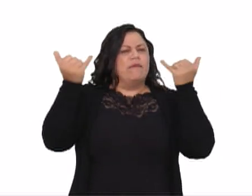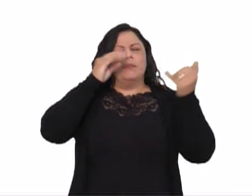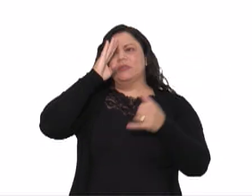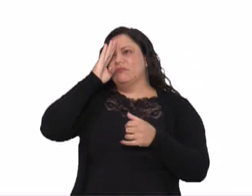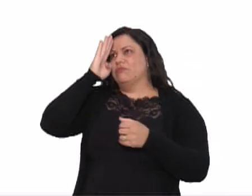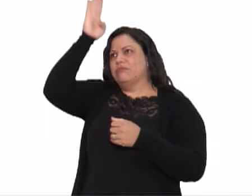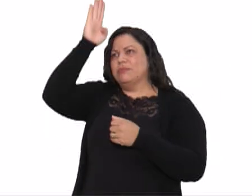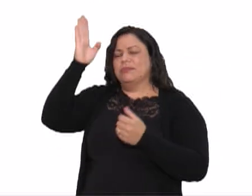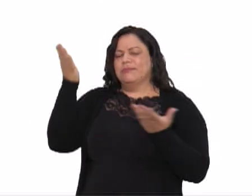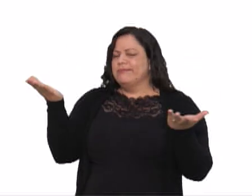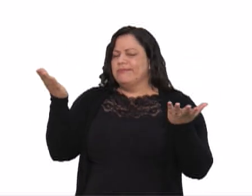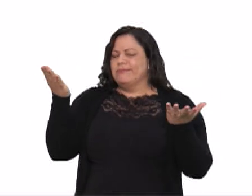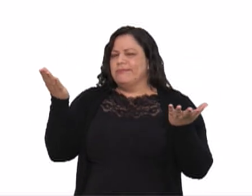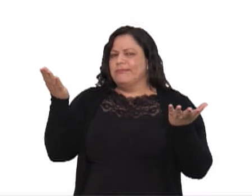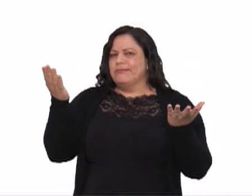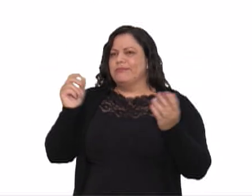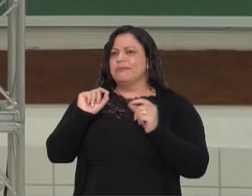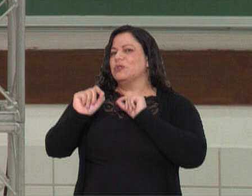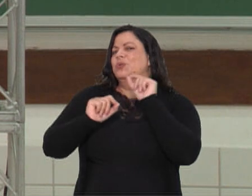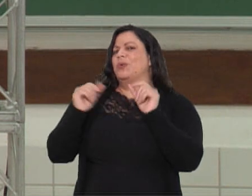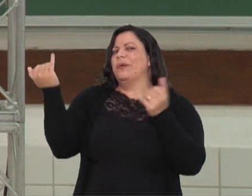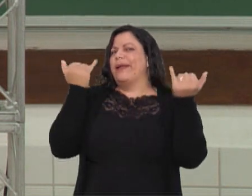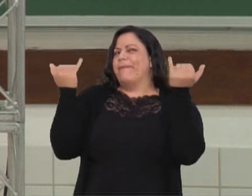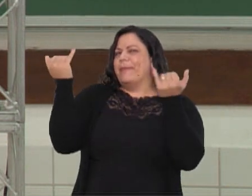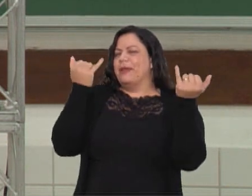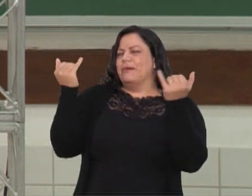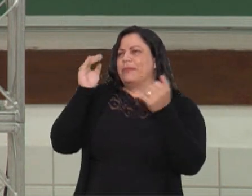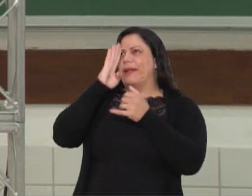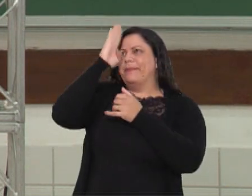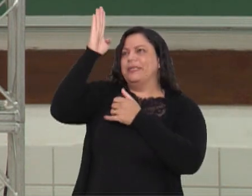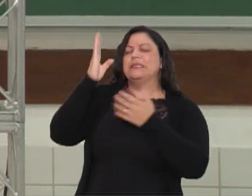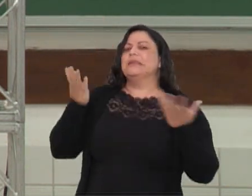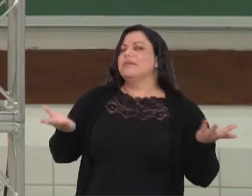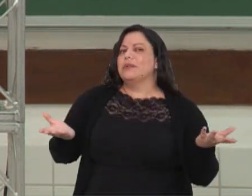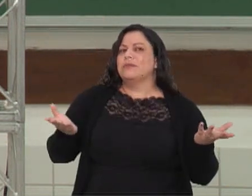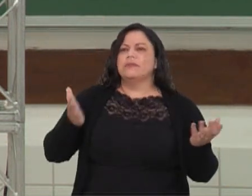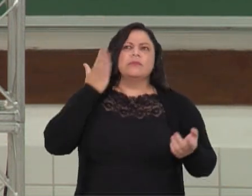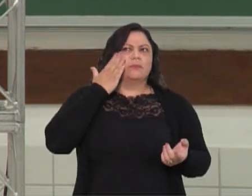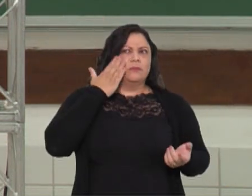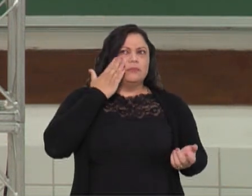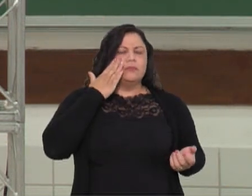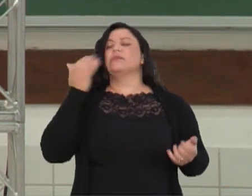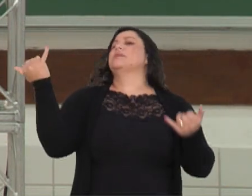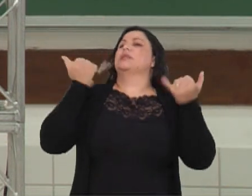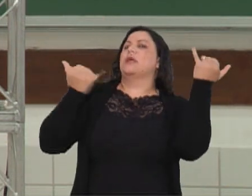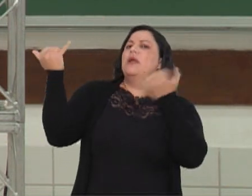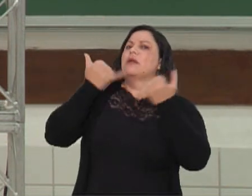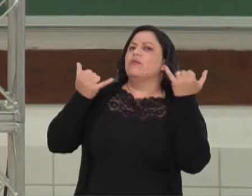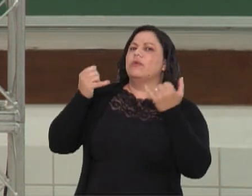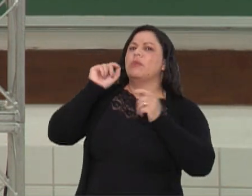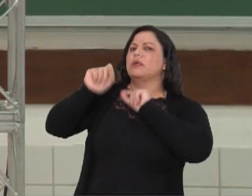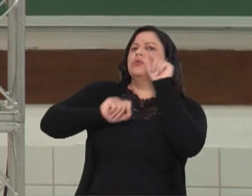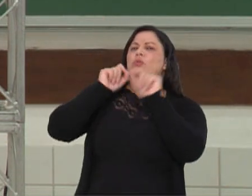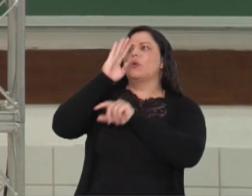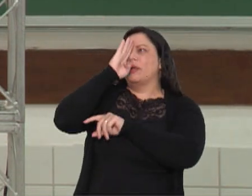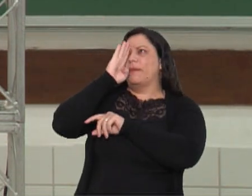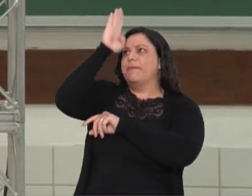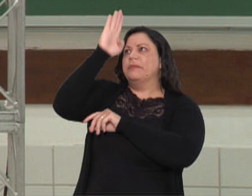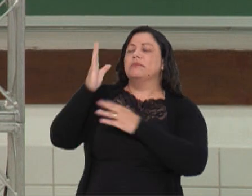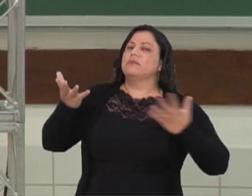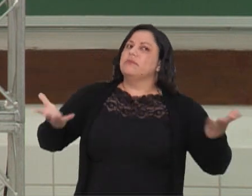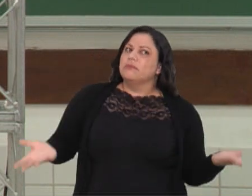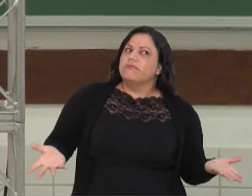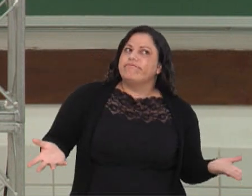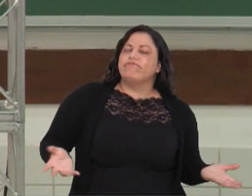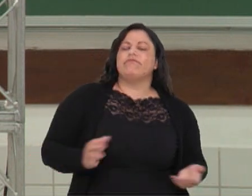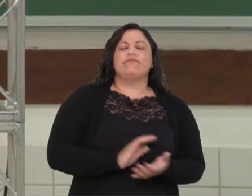principal ele quer transmitir aos leitores? A gente já sabe que ele quer transmitir uma informação, mas qual é essa informação?